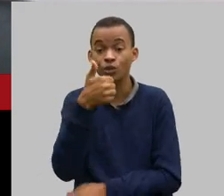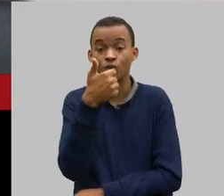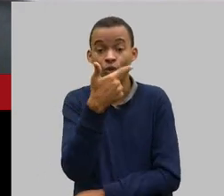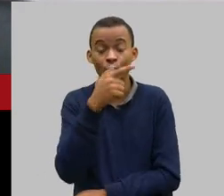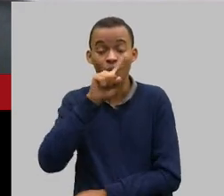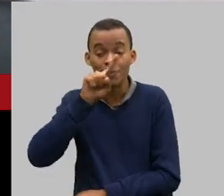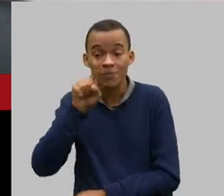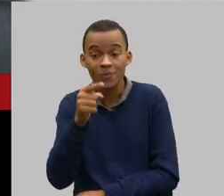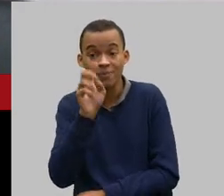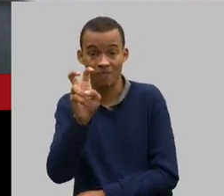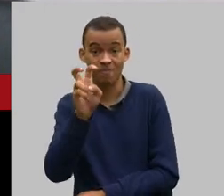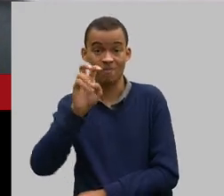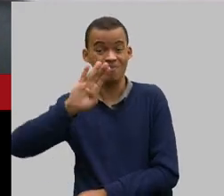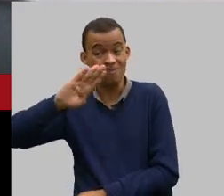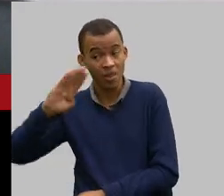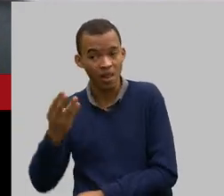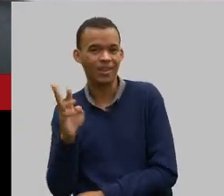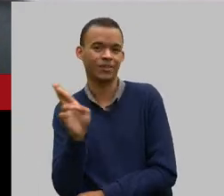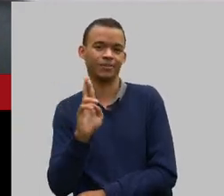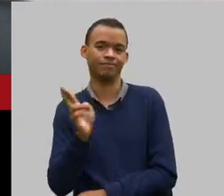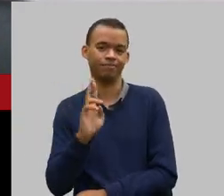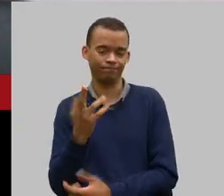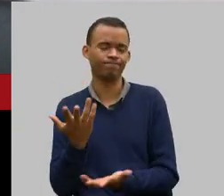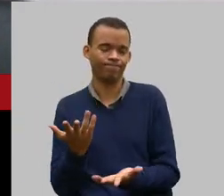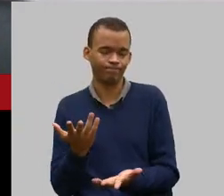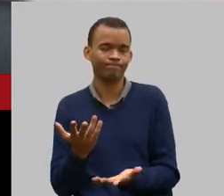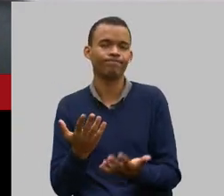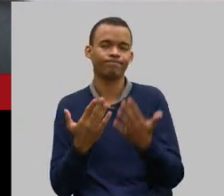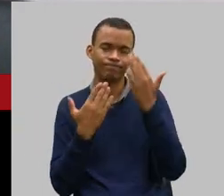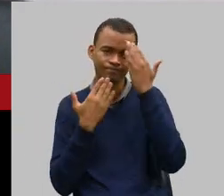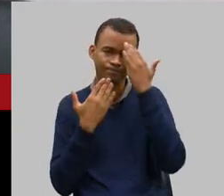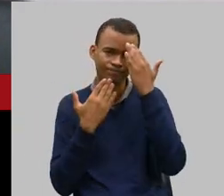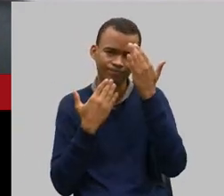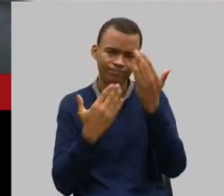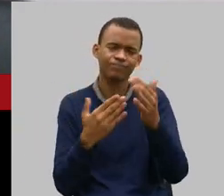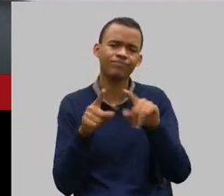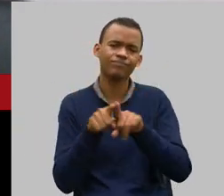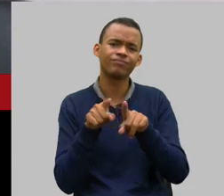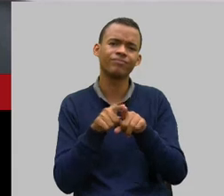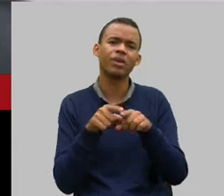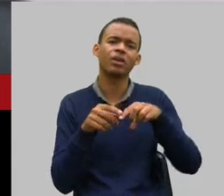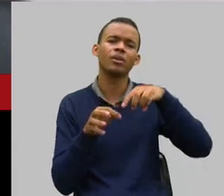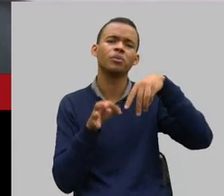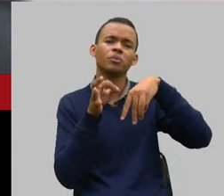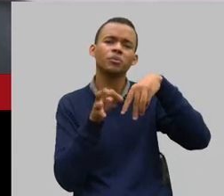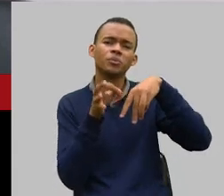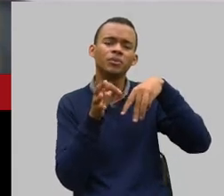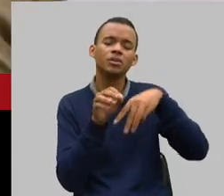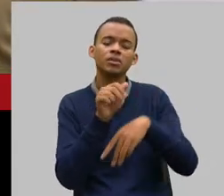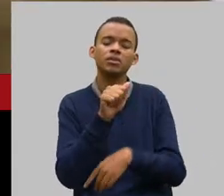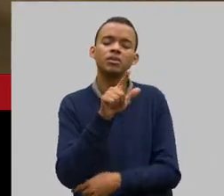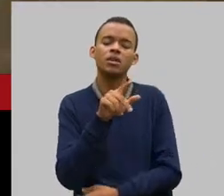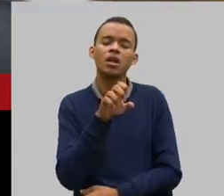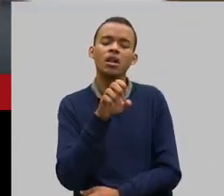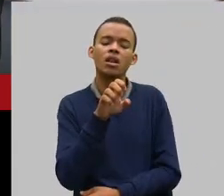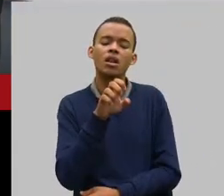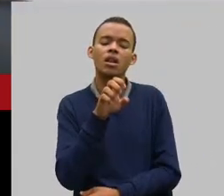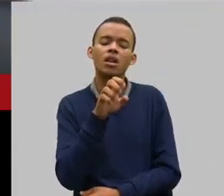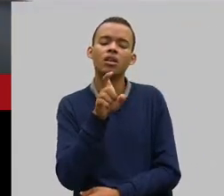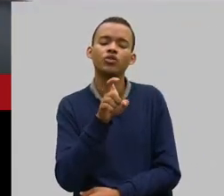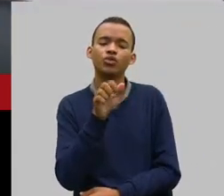então queremos agradecer também o Ministro Alexandre Silveira e eu tenho certeza né o ministério min energia mais a